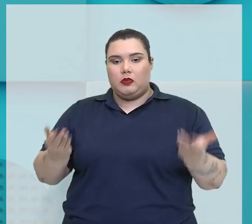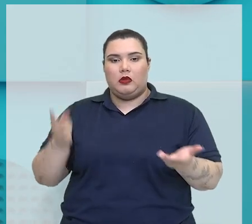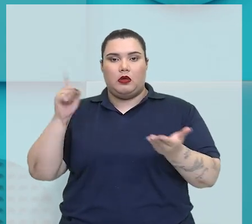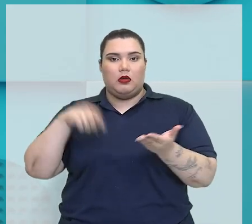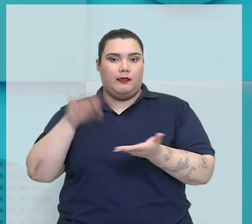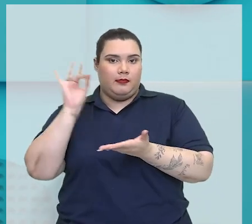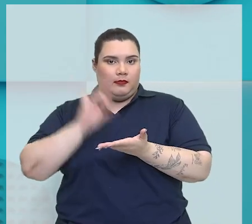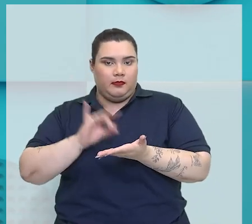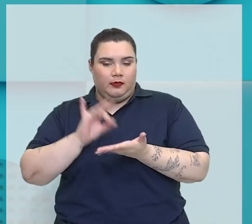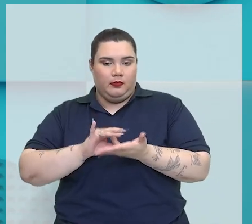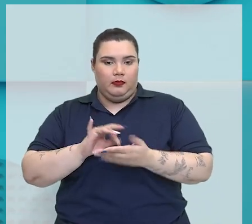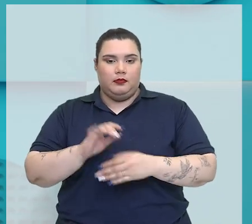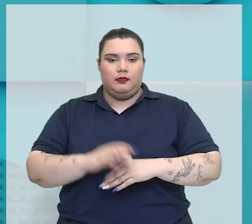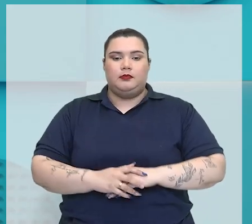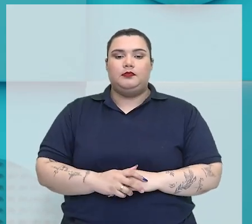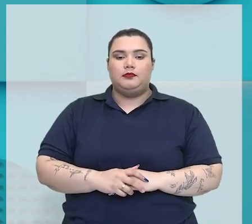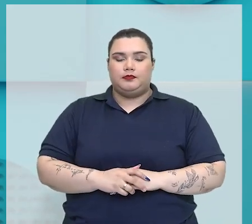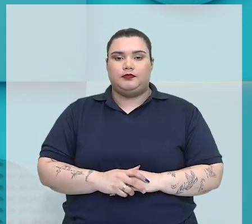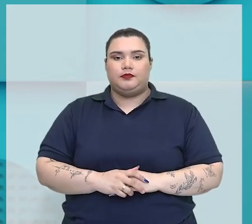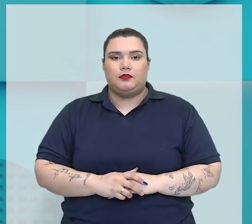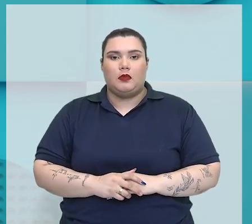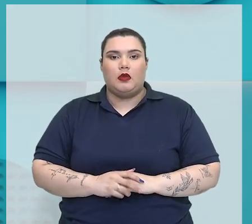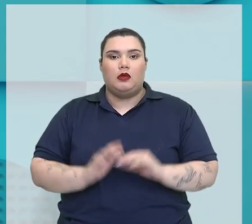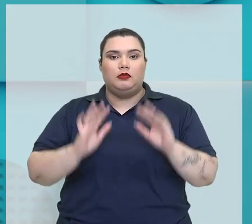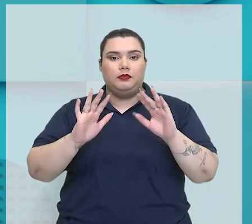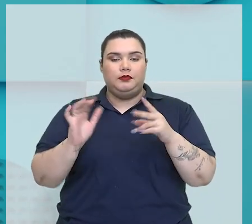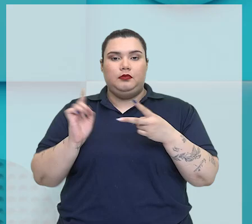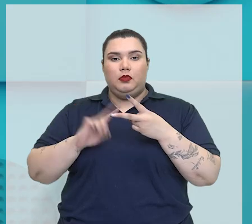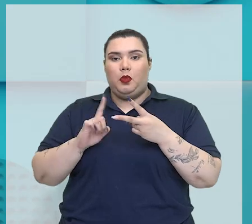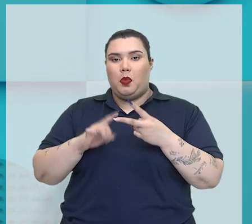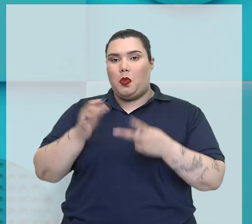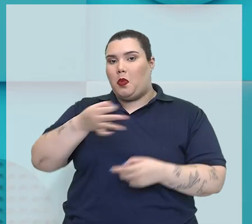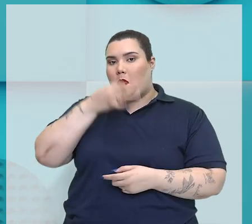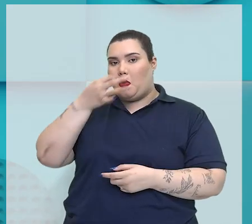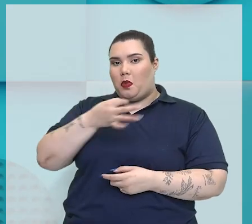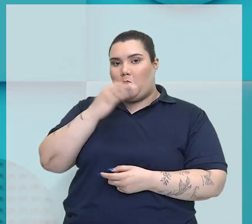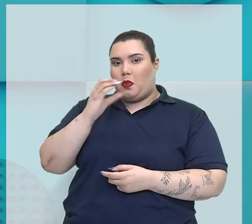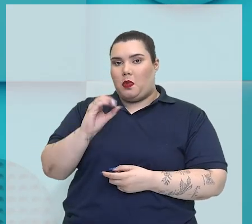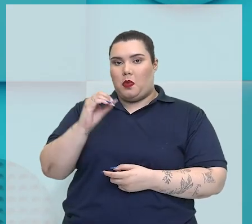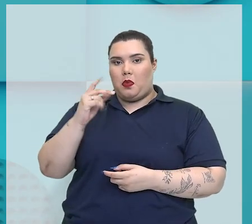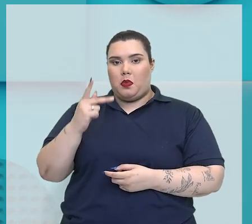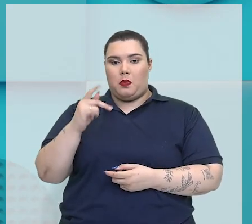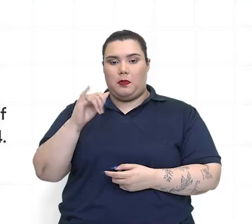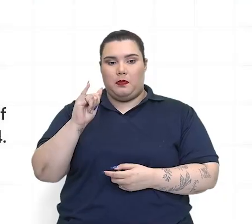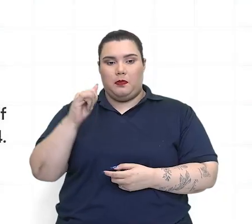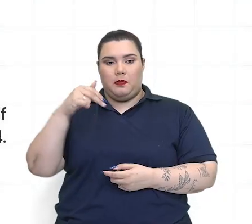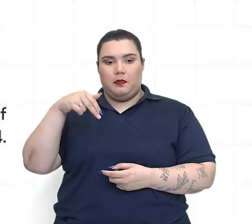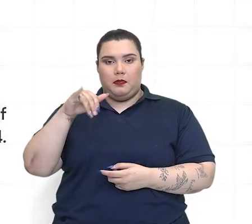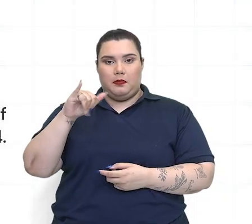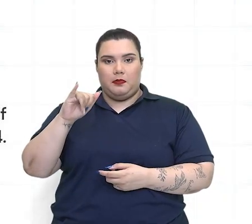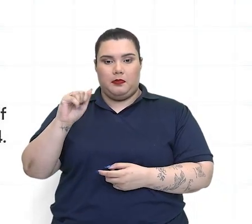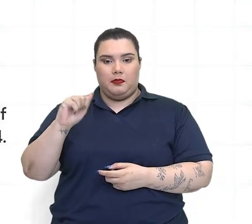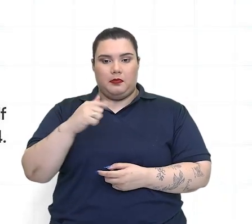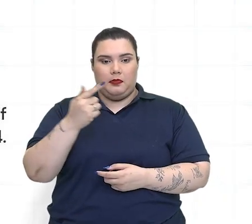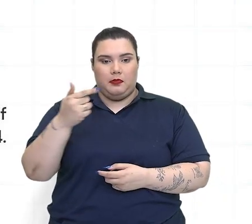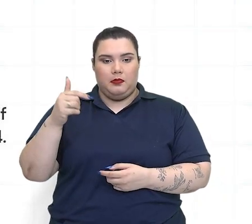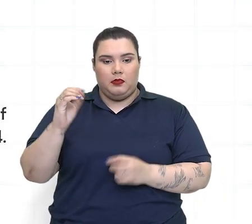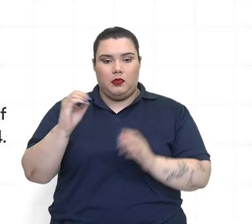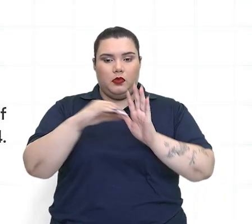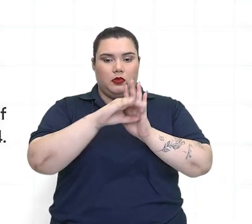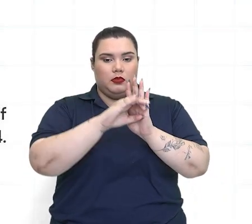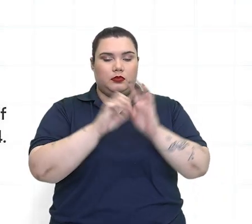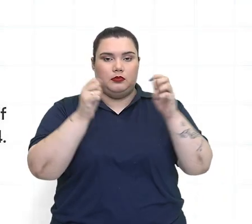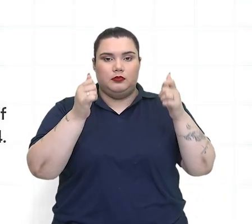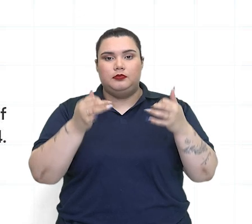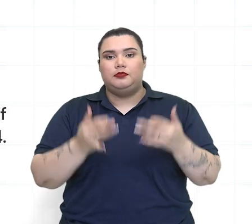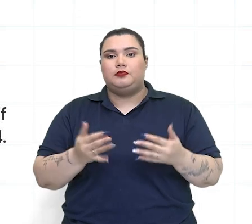uma verdade. Já a opinião, a gente vai ver a opinião, né, no conceito que